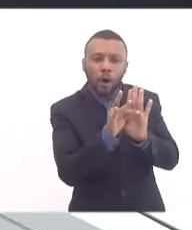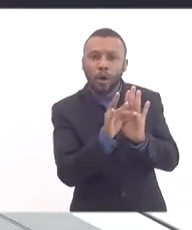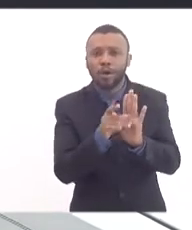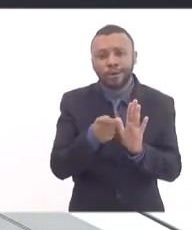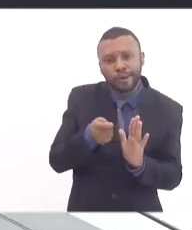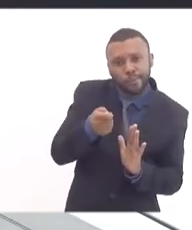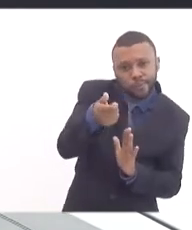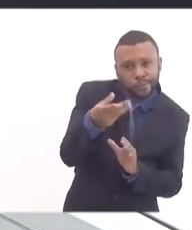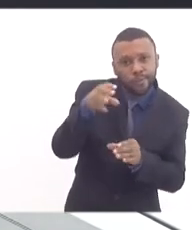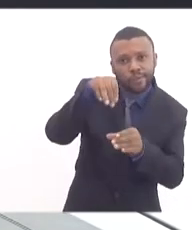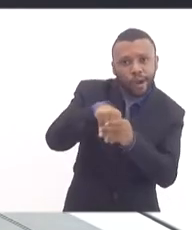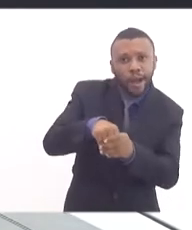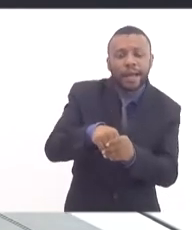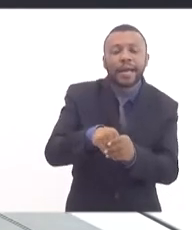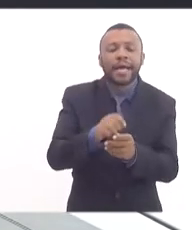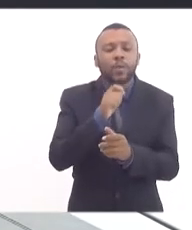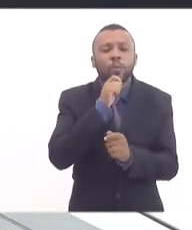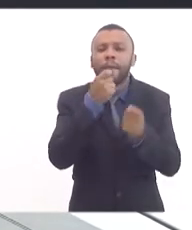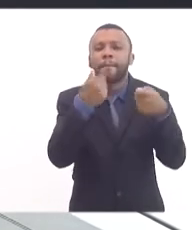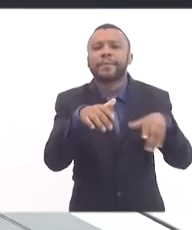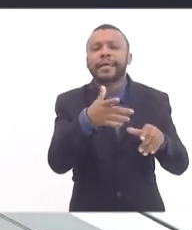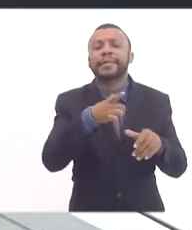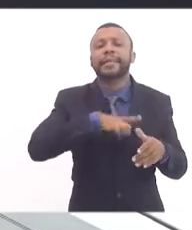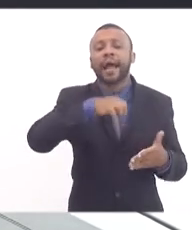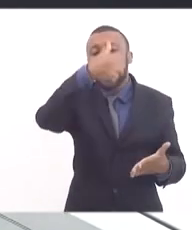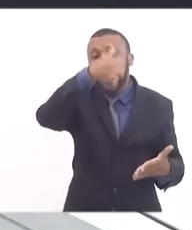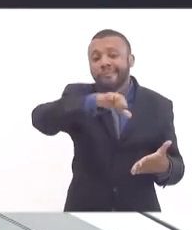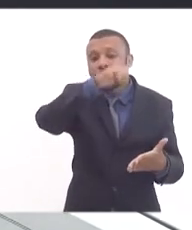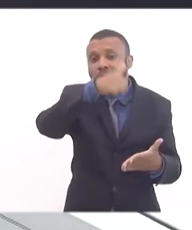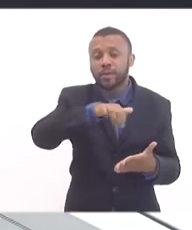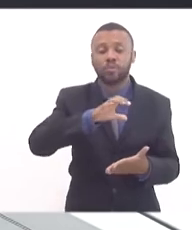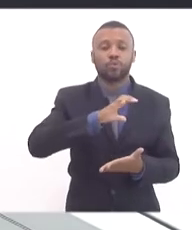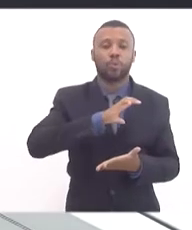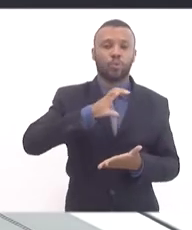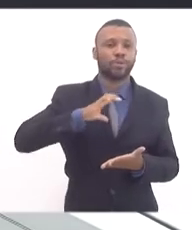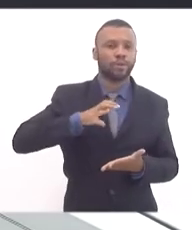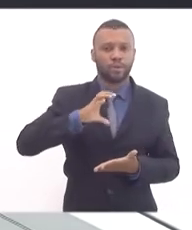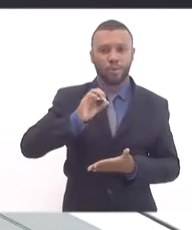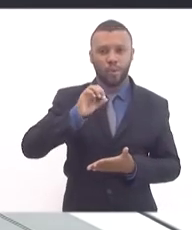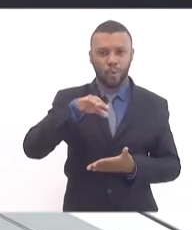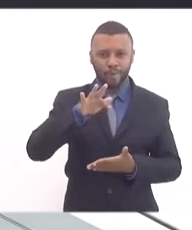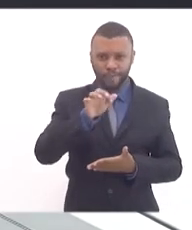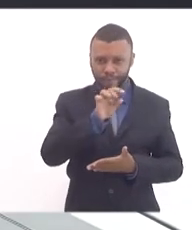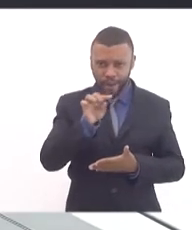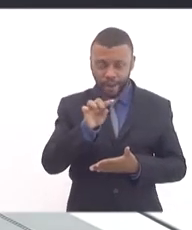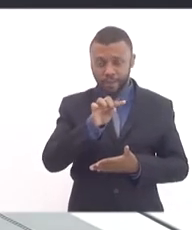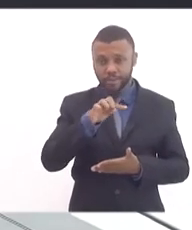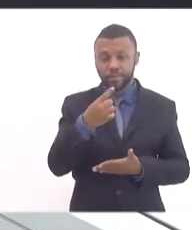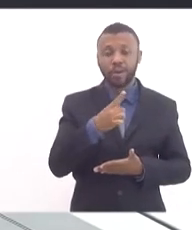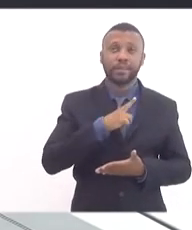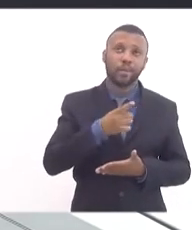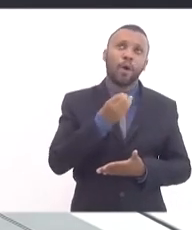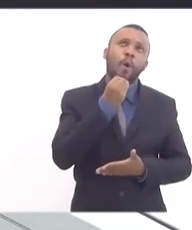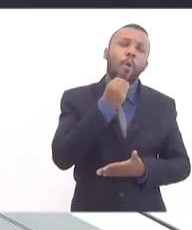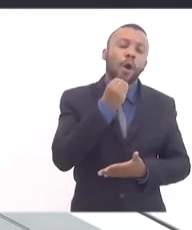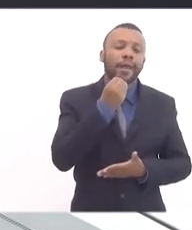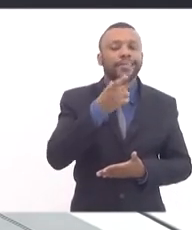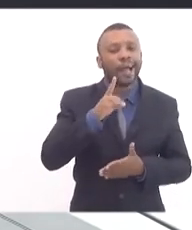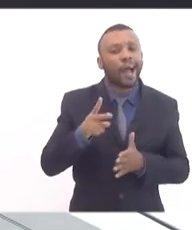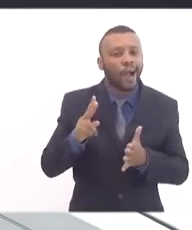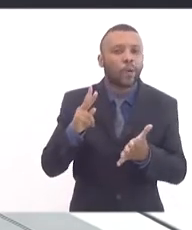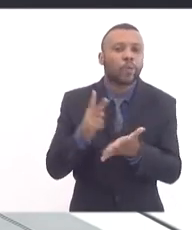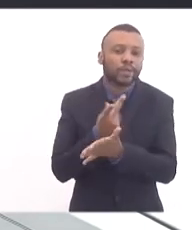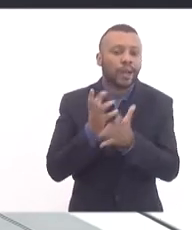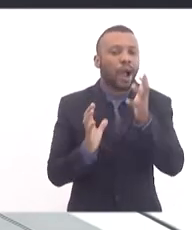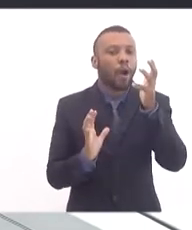sem precisar passar pelo confaz e pela unanimidade de votos lá a gente tem uma oportunidade da Guerra fiscal acontecer e aí ela tem